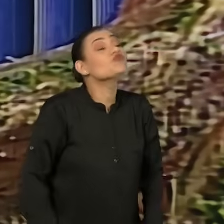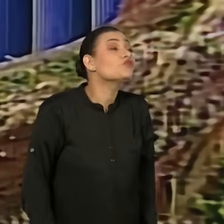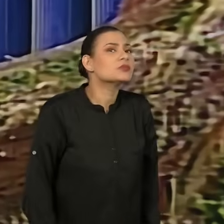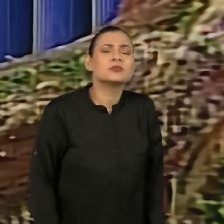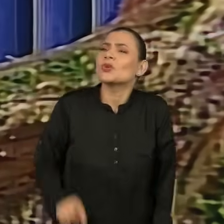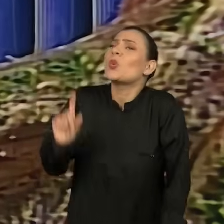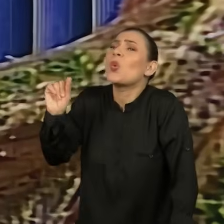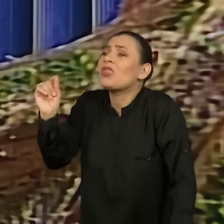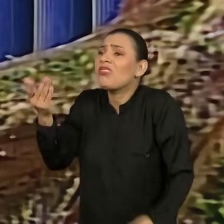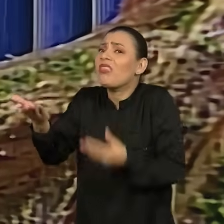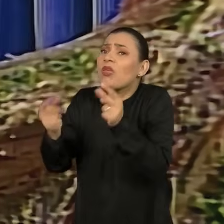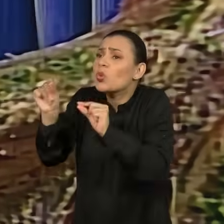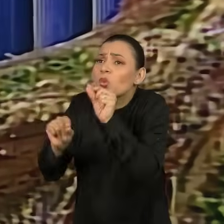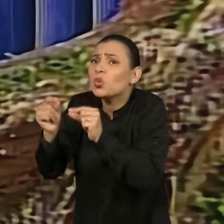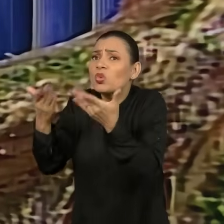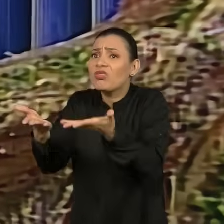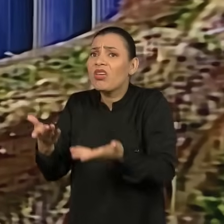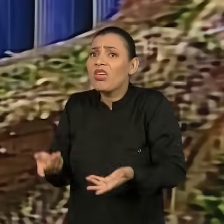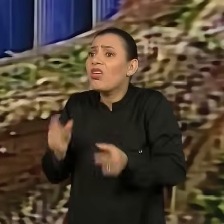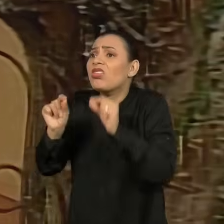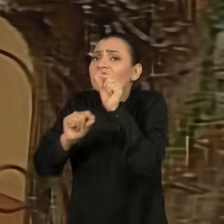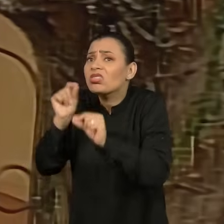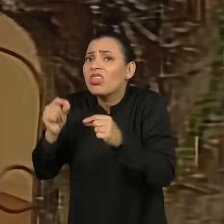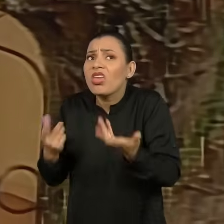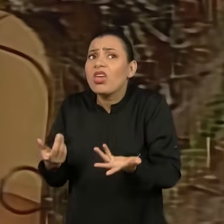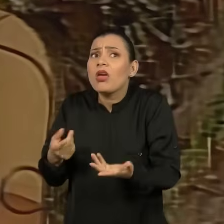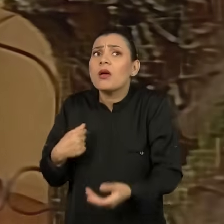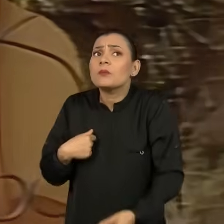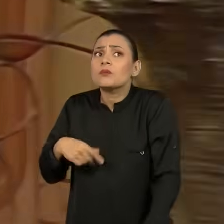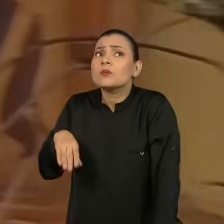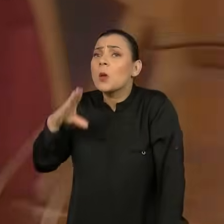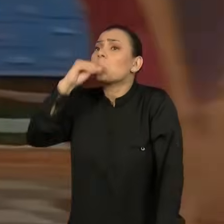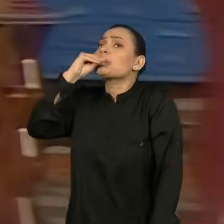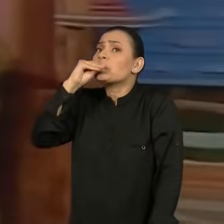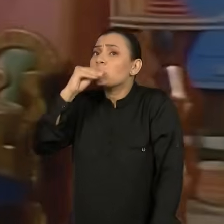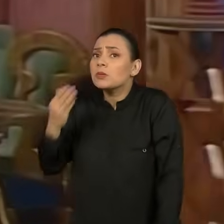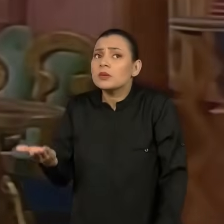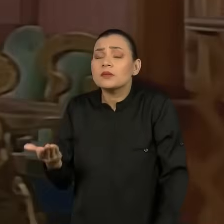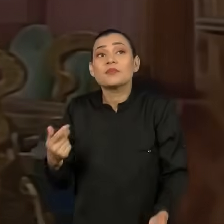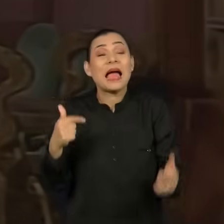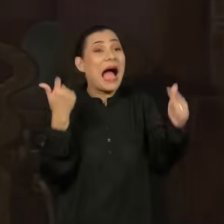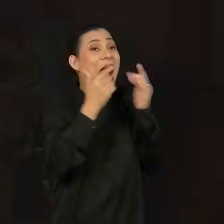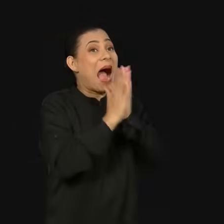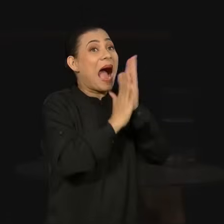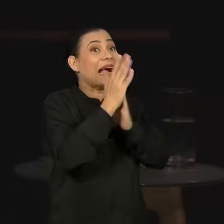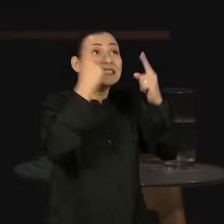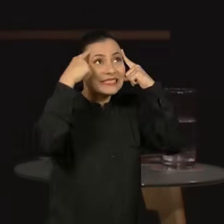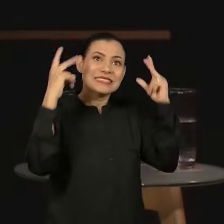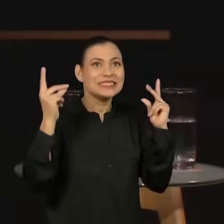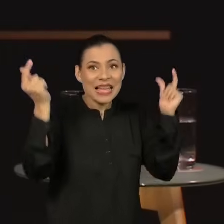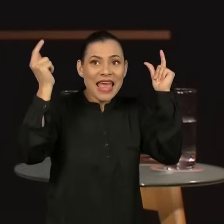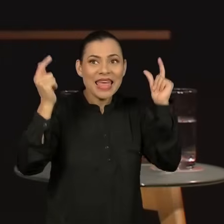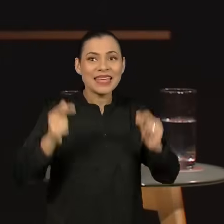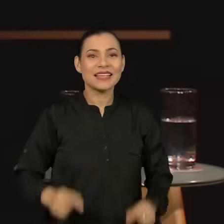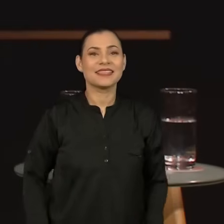O que foi? O gato comeu a sua língua, é? É que eu acabei de ter uma grande ideia. Bom, você acabou